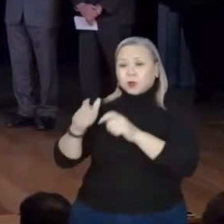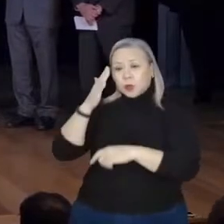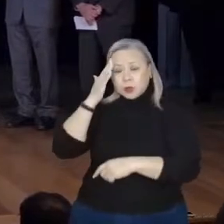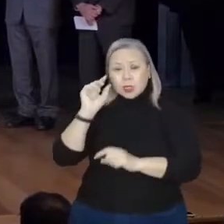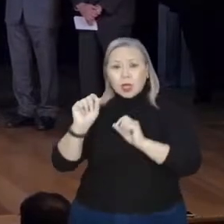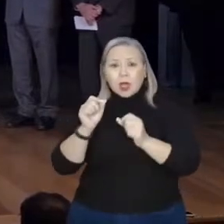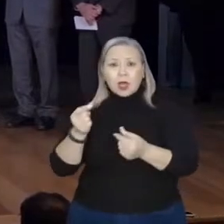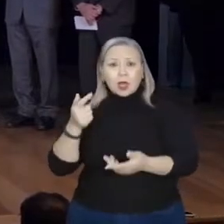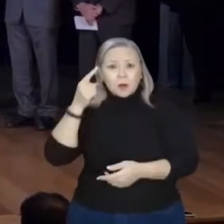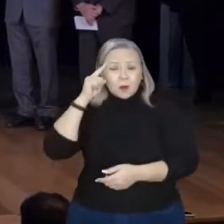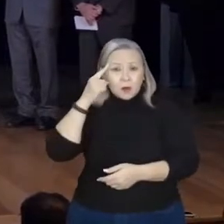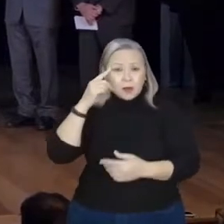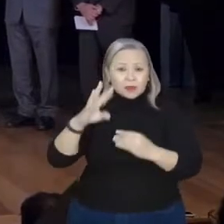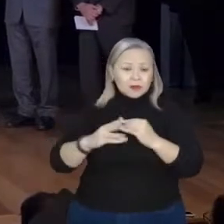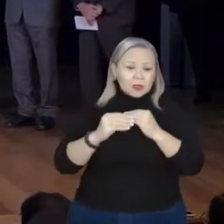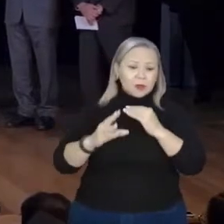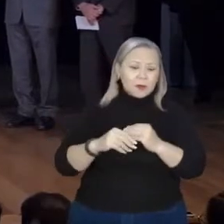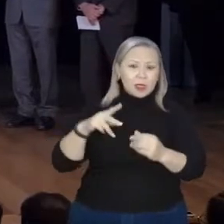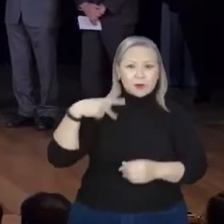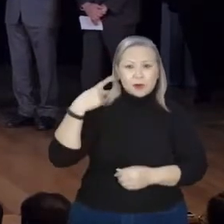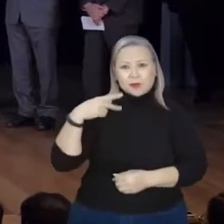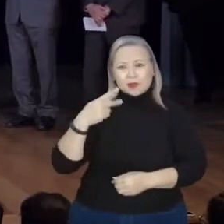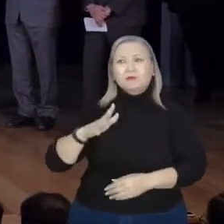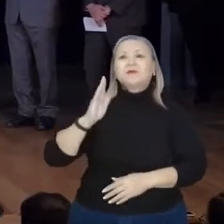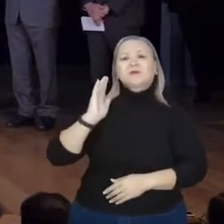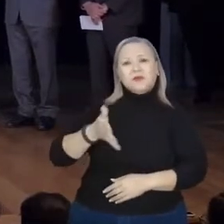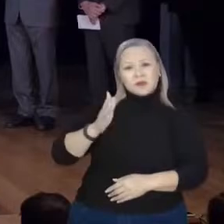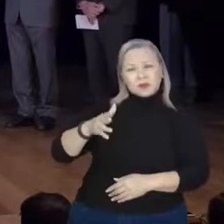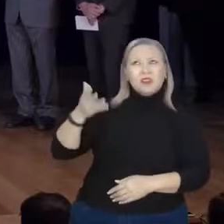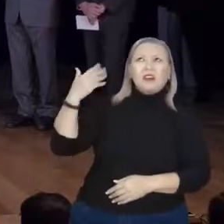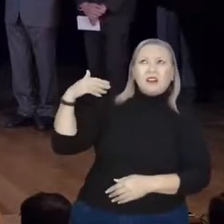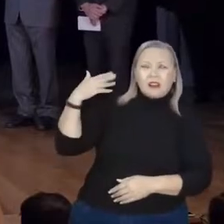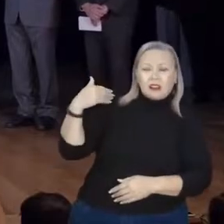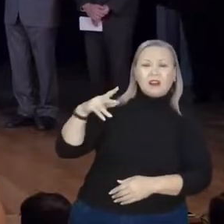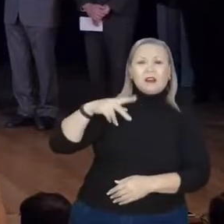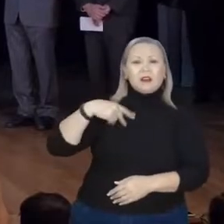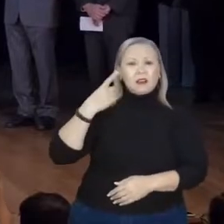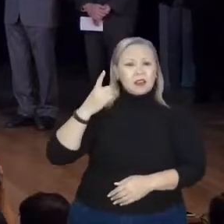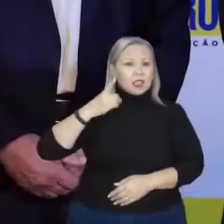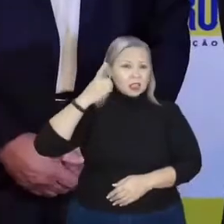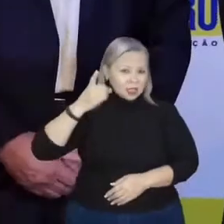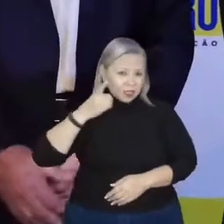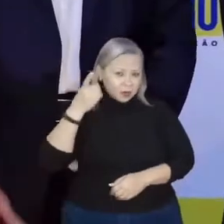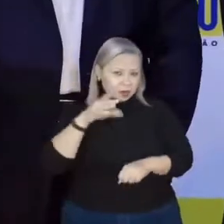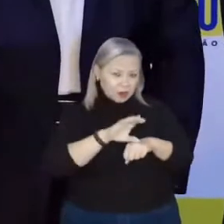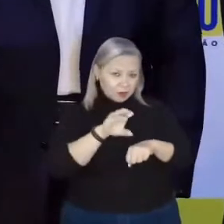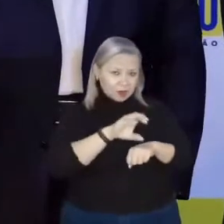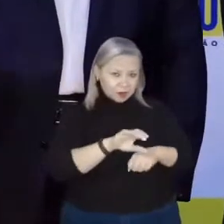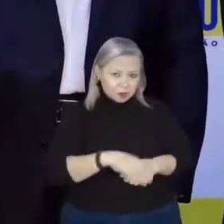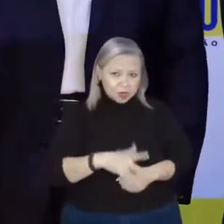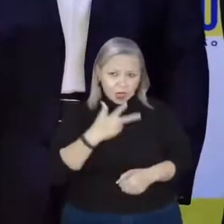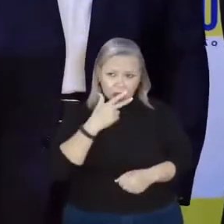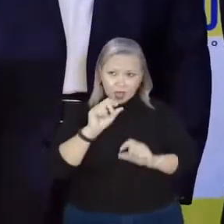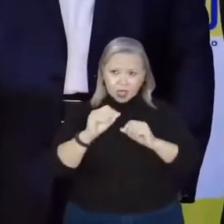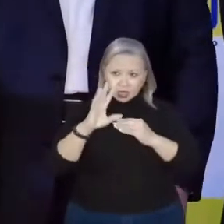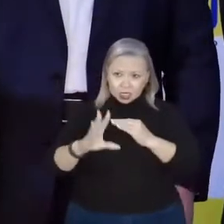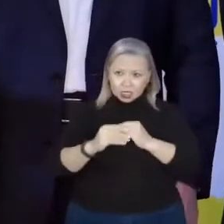emenda parlamentar. Eu fui deputado constituinte e eu sempre achei que a emenda